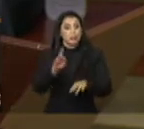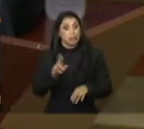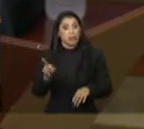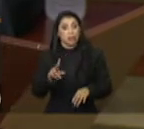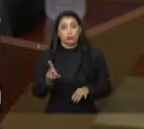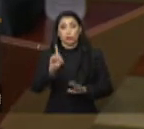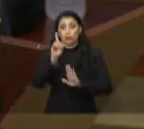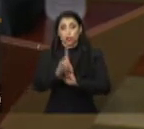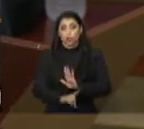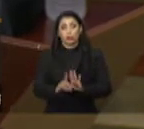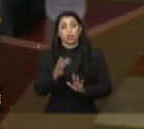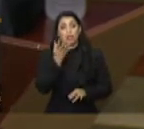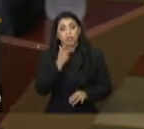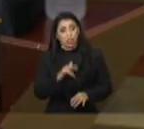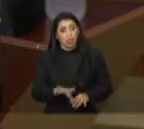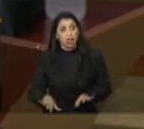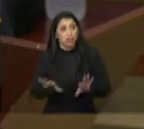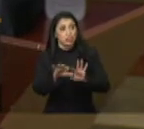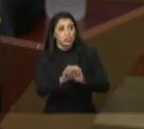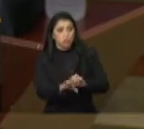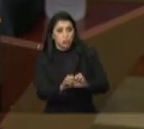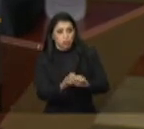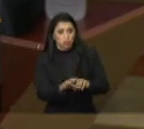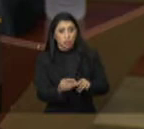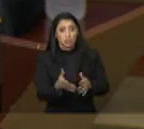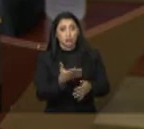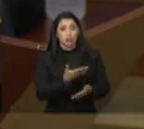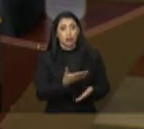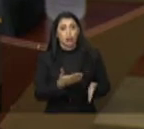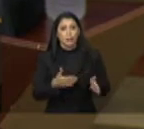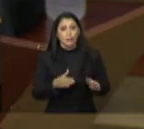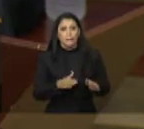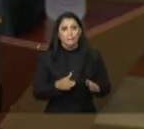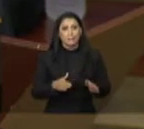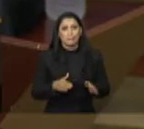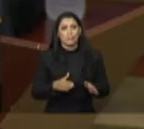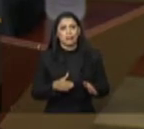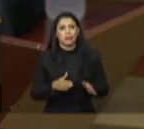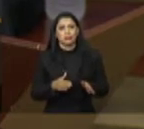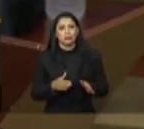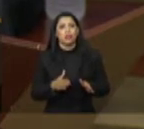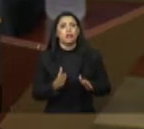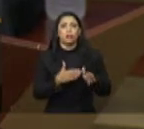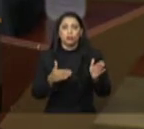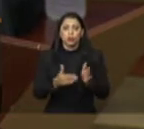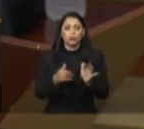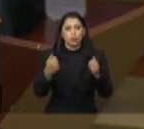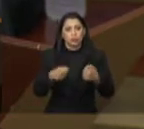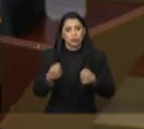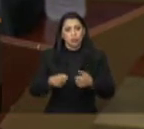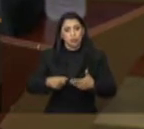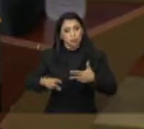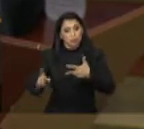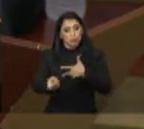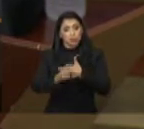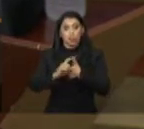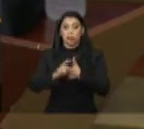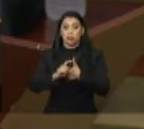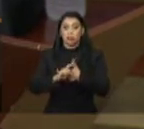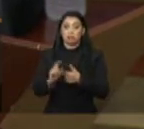apenas o direito da criança e educação mas também os entraves operacionais enfrentados pelo poder executivo